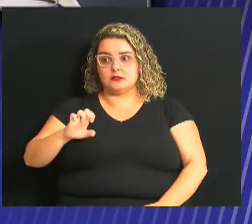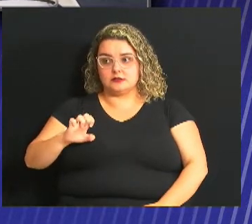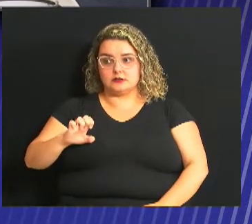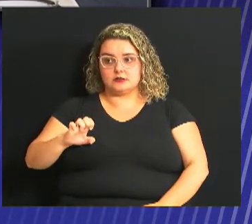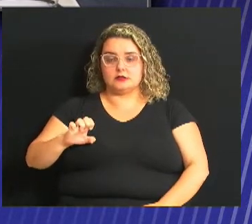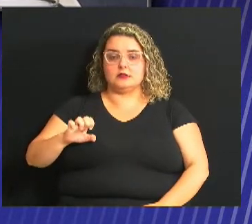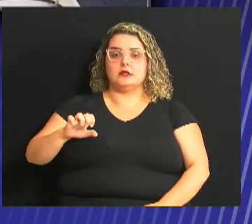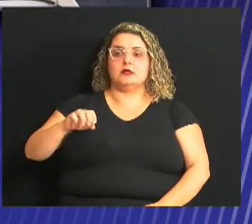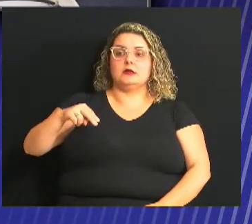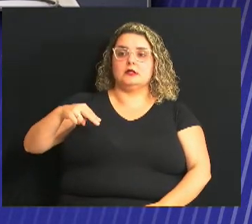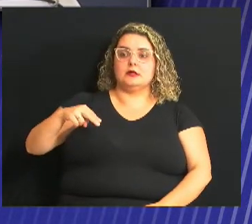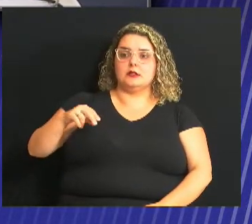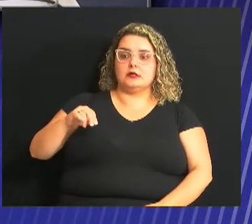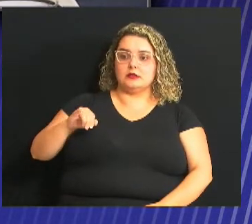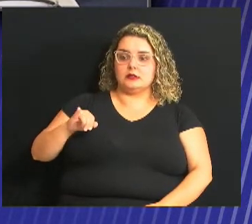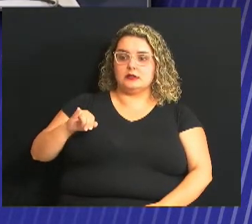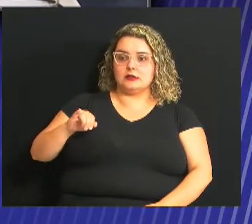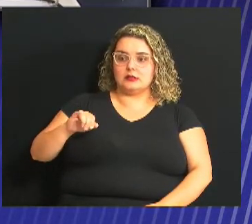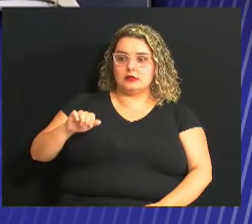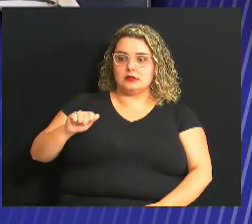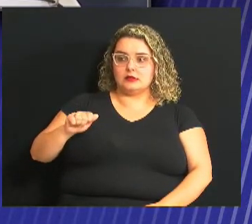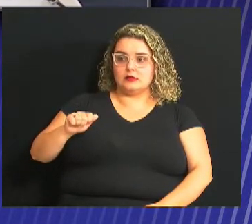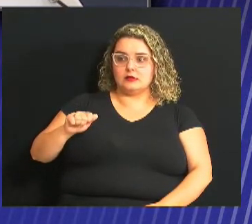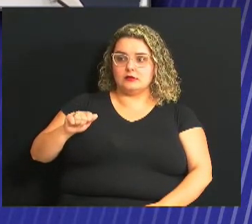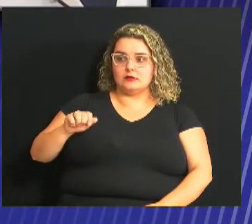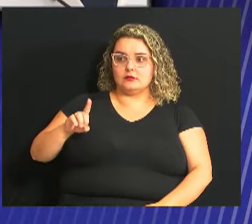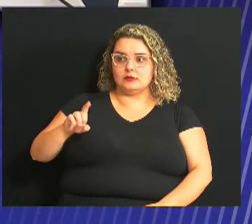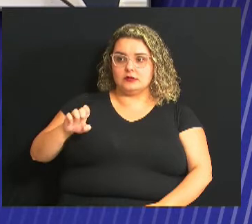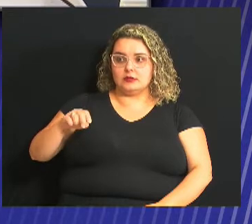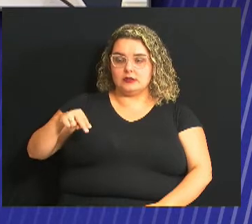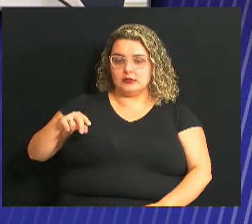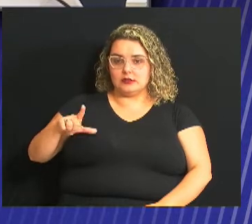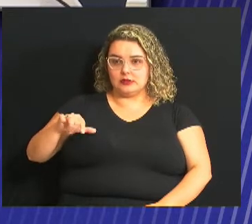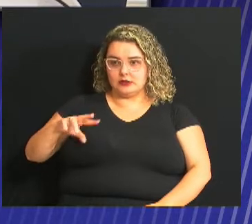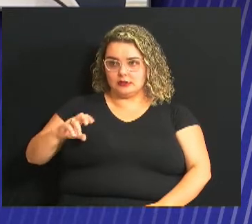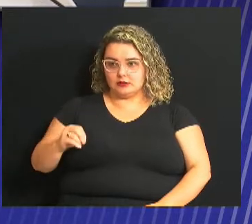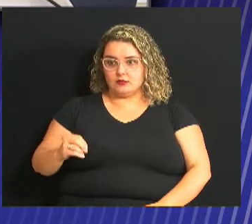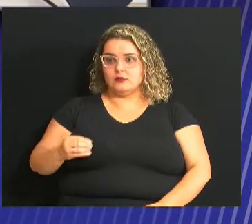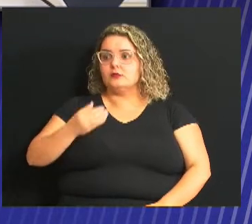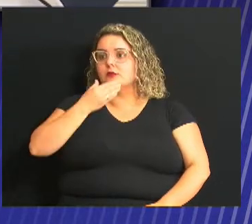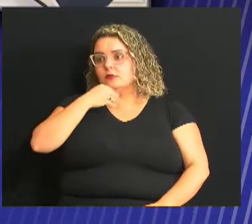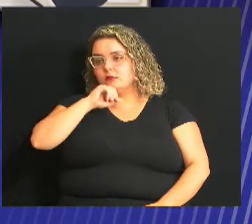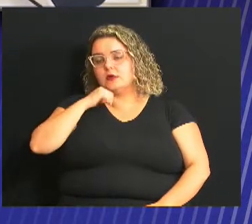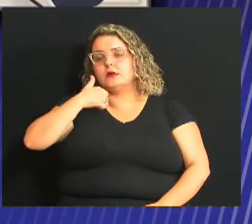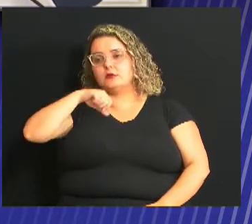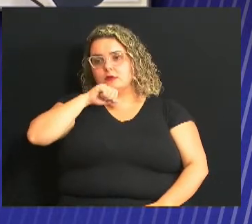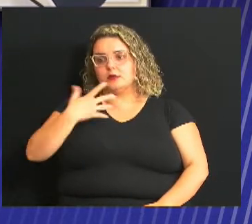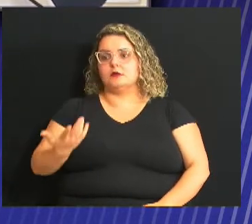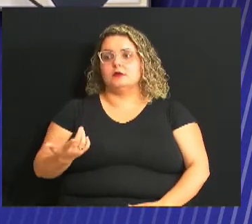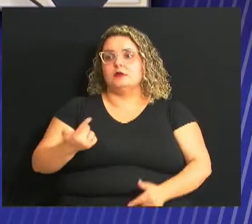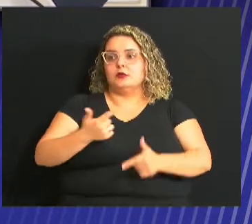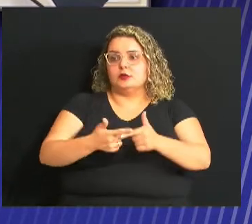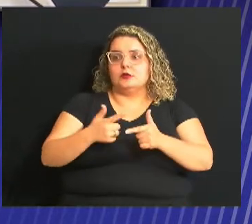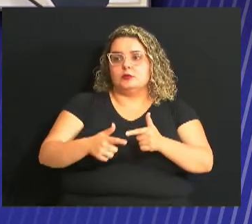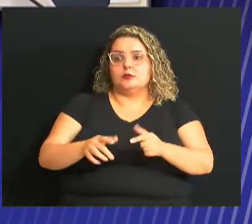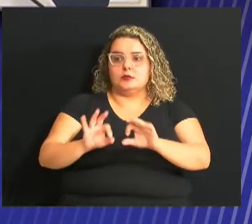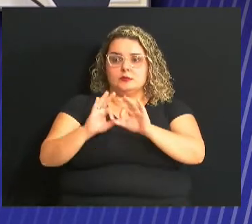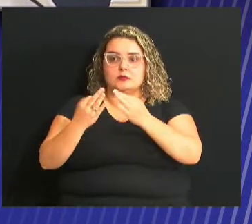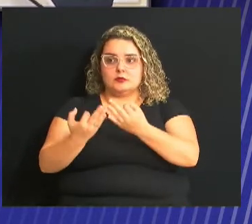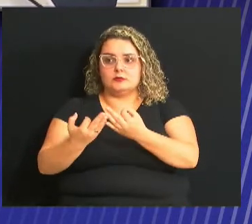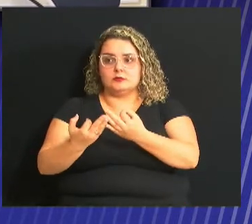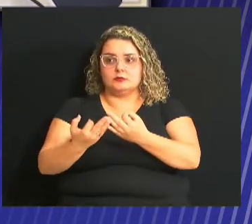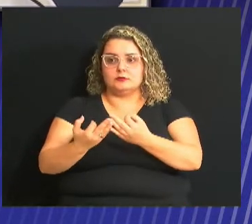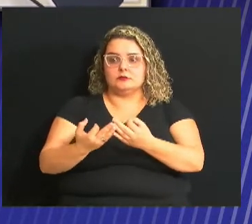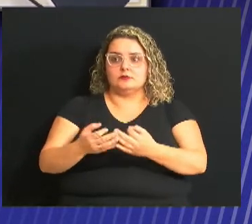apenas um único irmão, o Antônio Carlos. E, em razão de problemas familiares, ele foi criado apenas